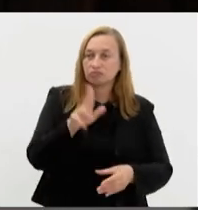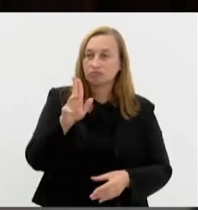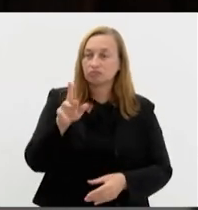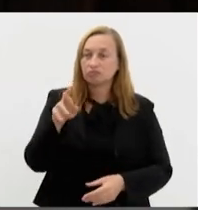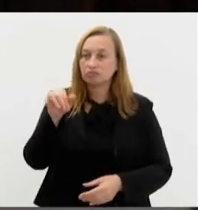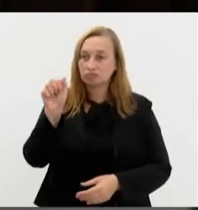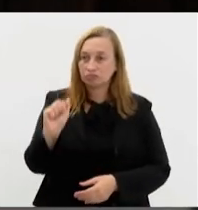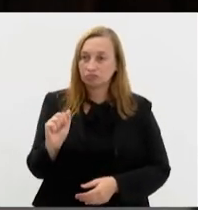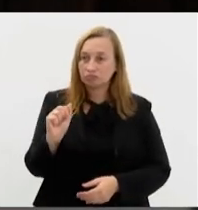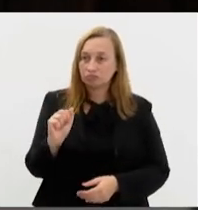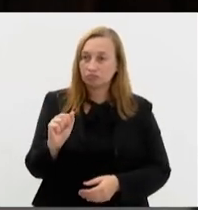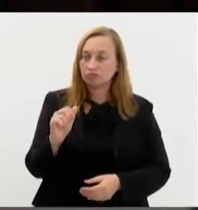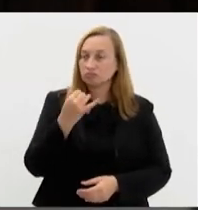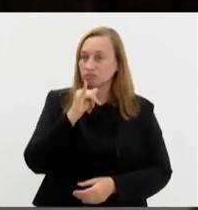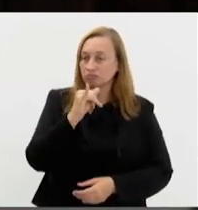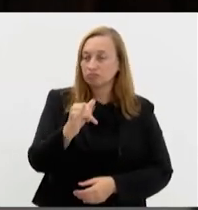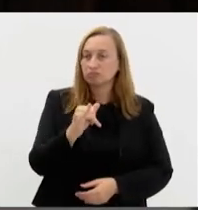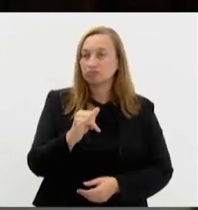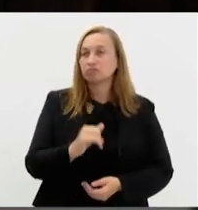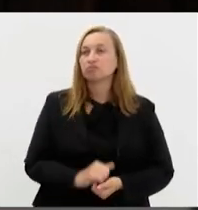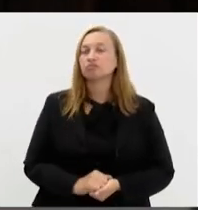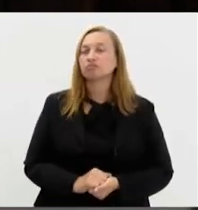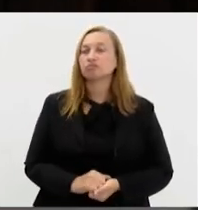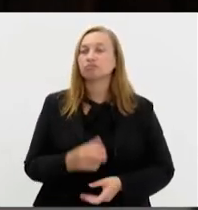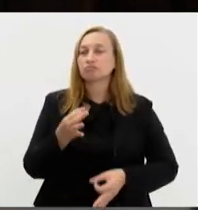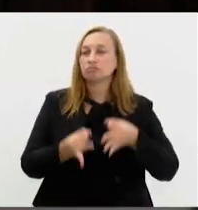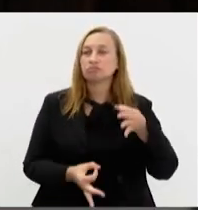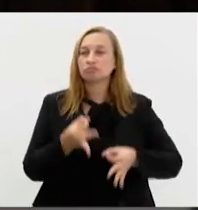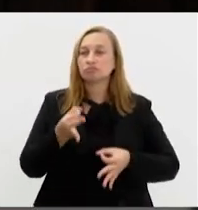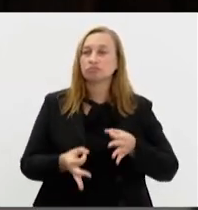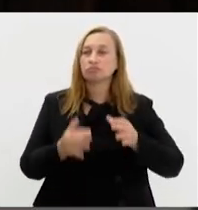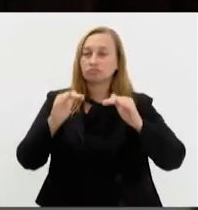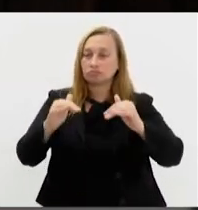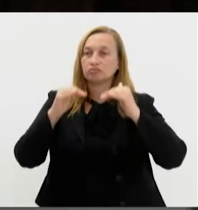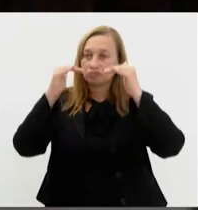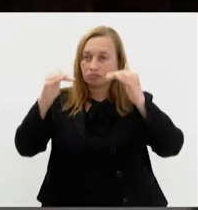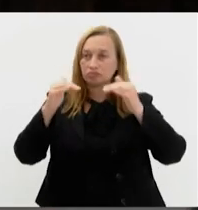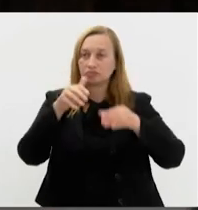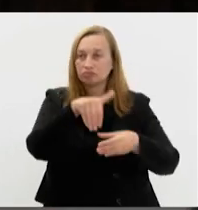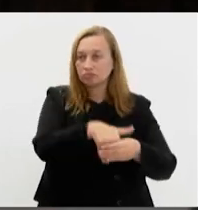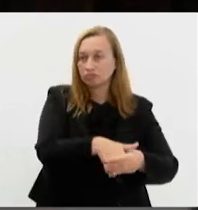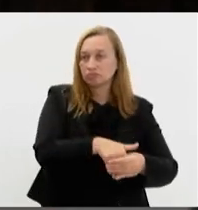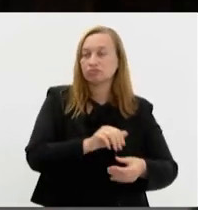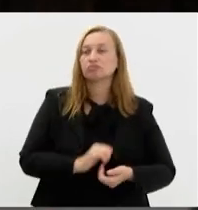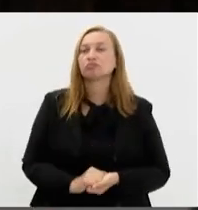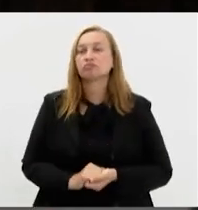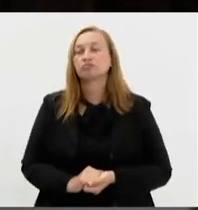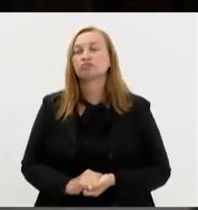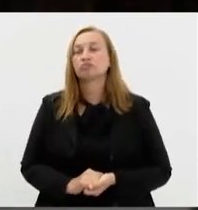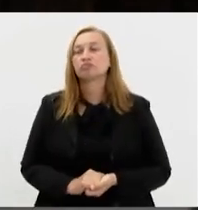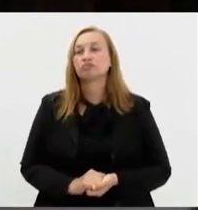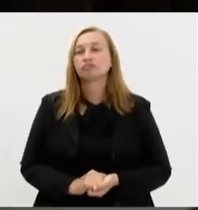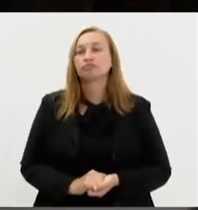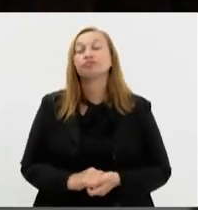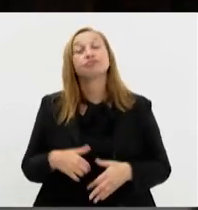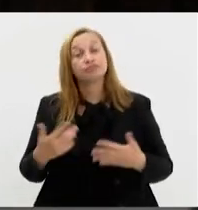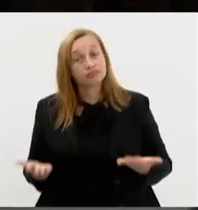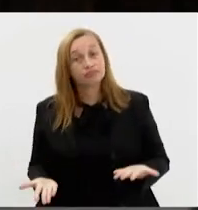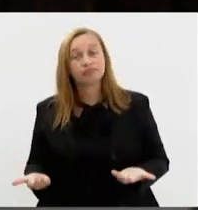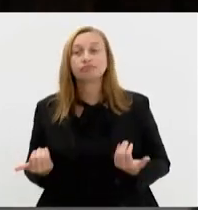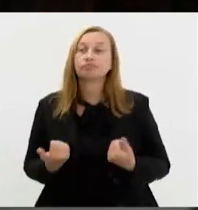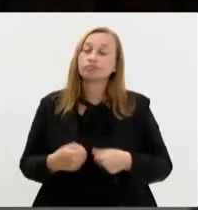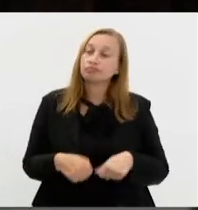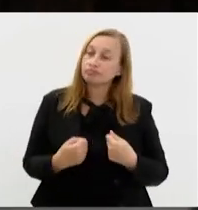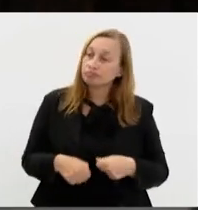bem conduzidas no âmbito do nosso Tribunal Superior Eleitoral e dos demais órgãos que compõem a justiça eleitoral então é necessário que